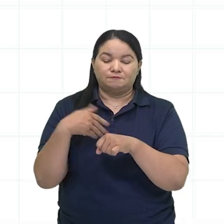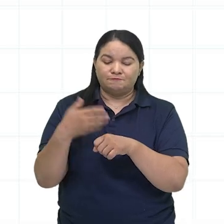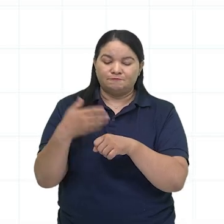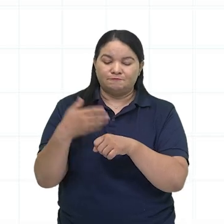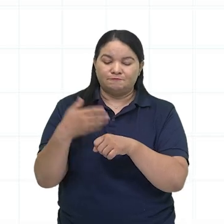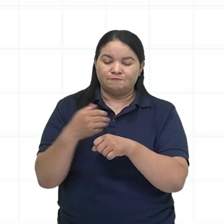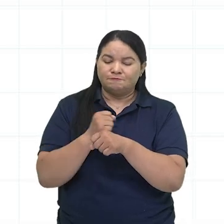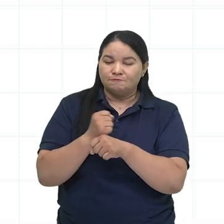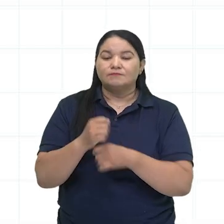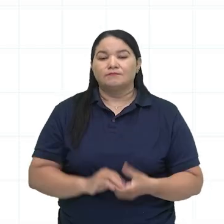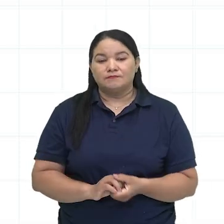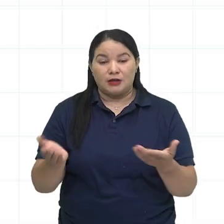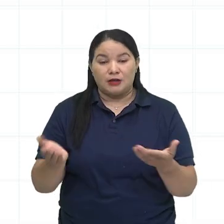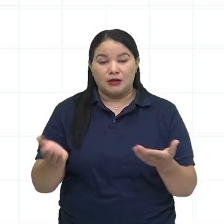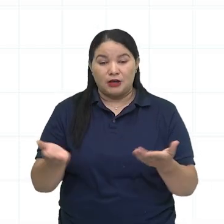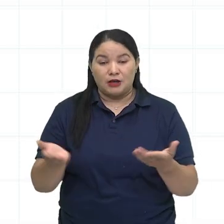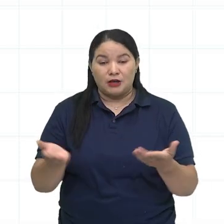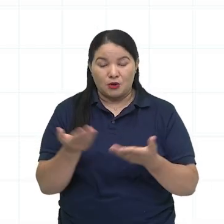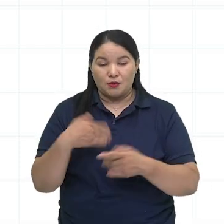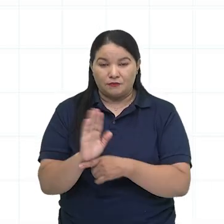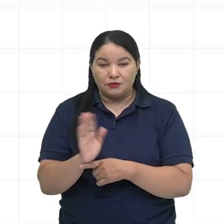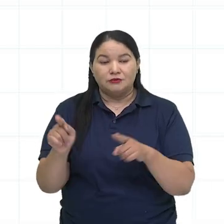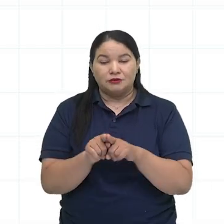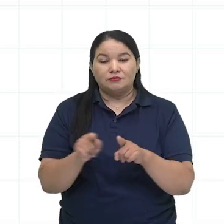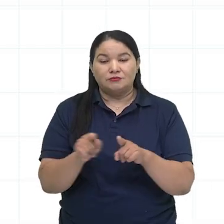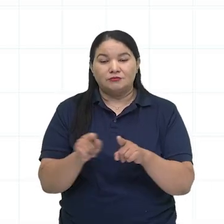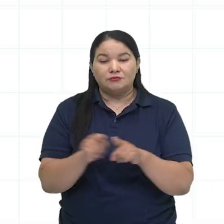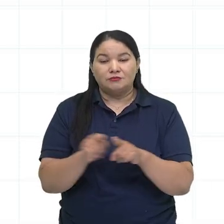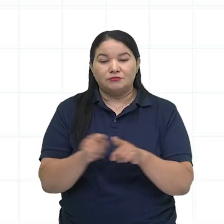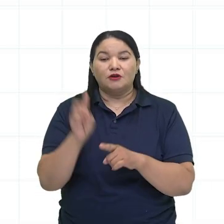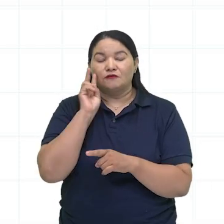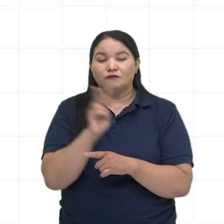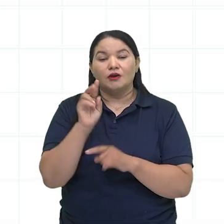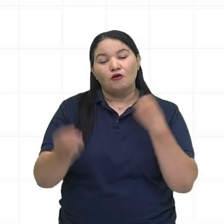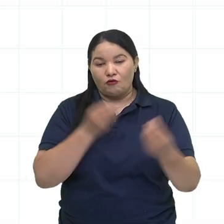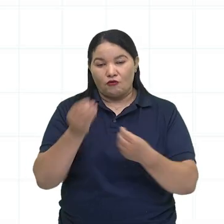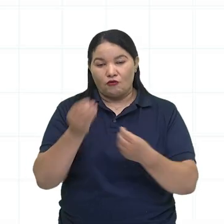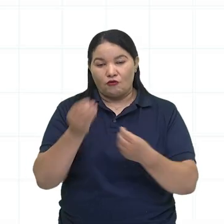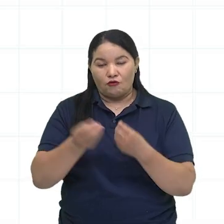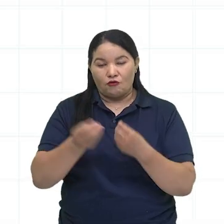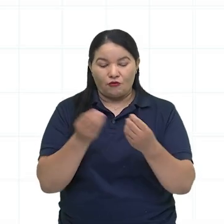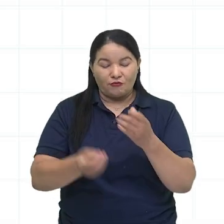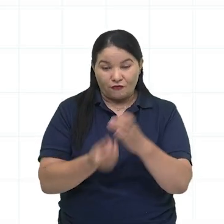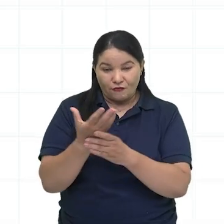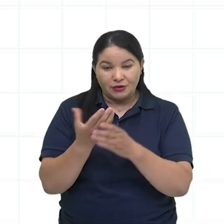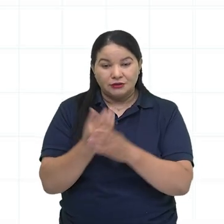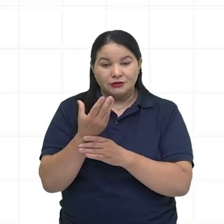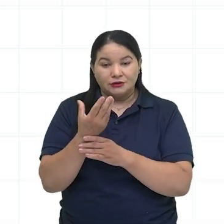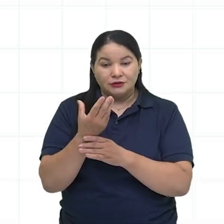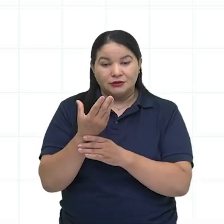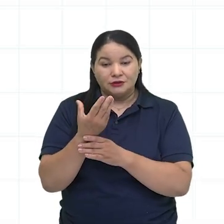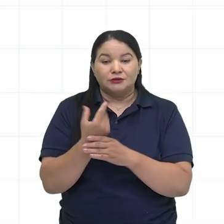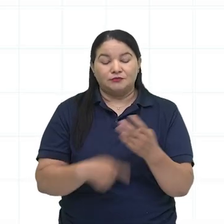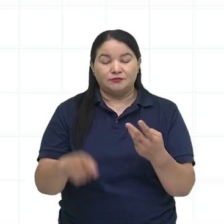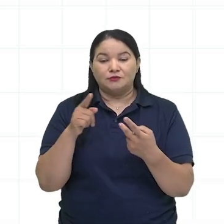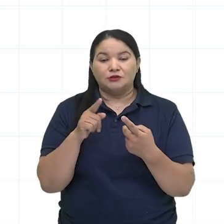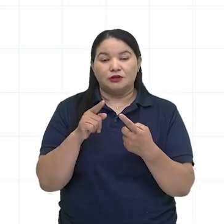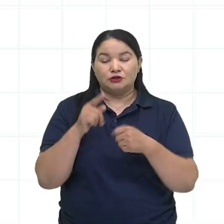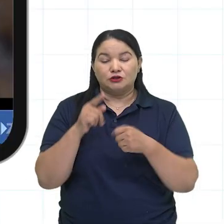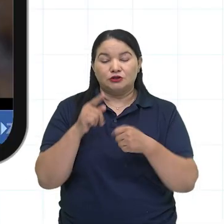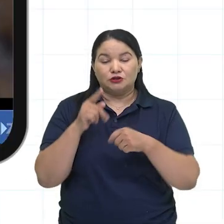aqui uma pequena animação para vermos a formação das rochas